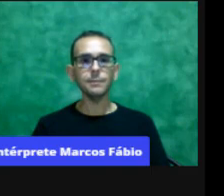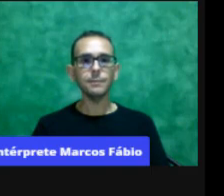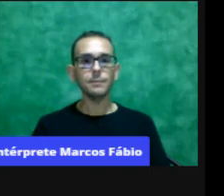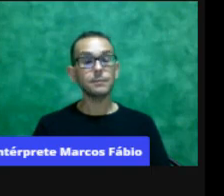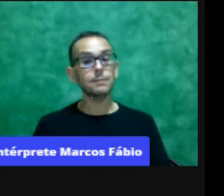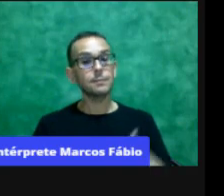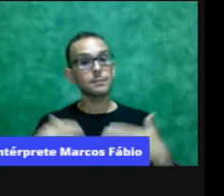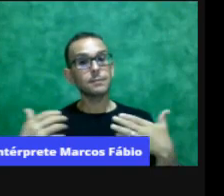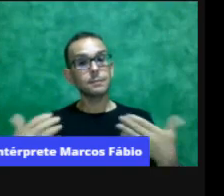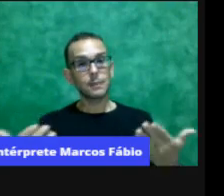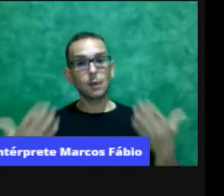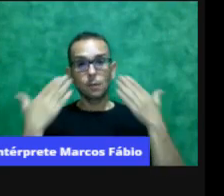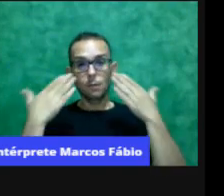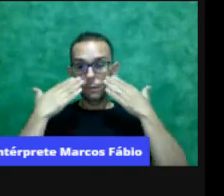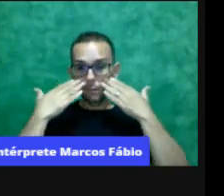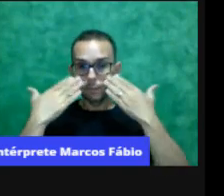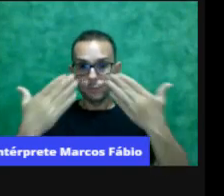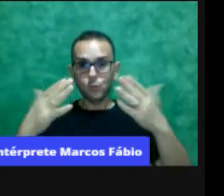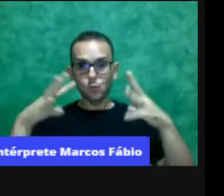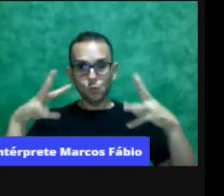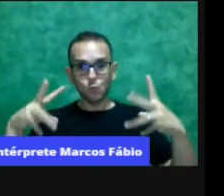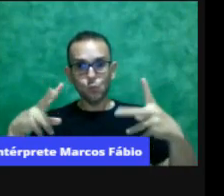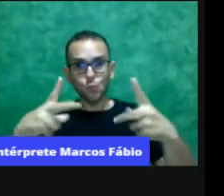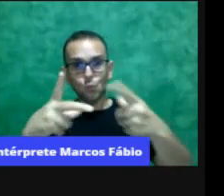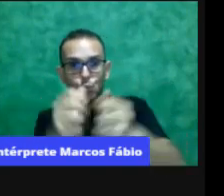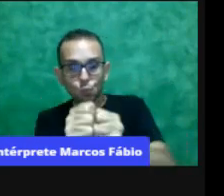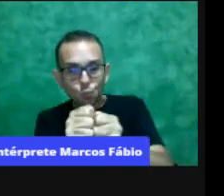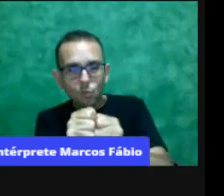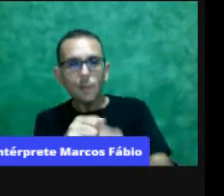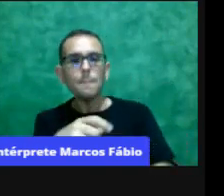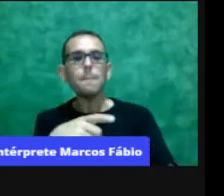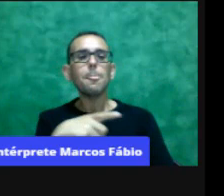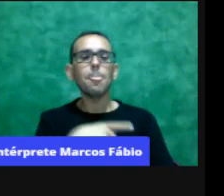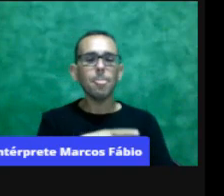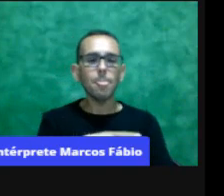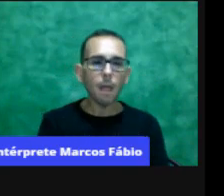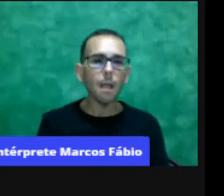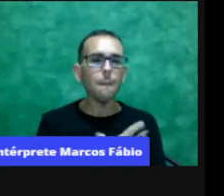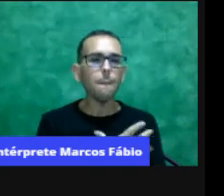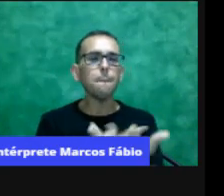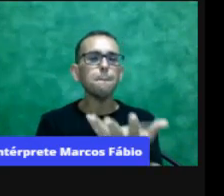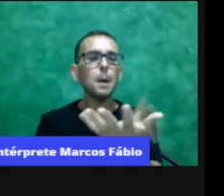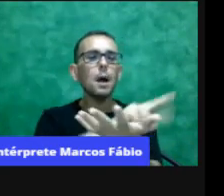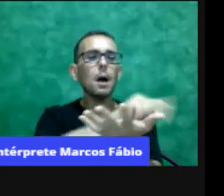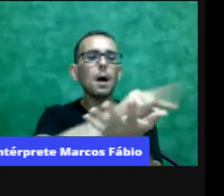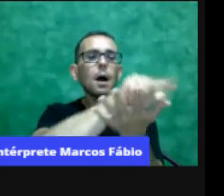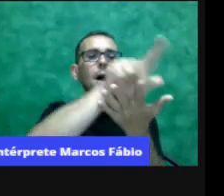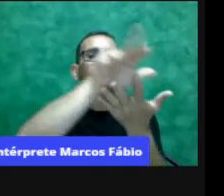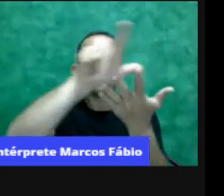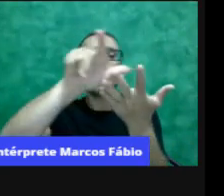Bom, diante disso tudo, a gente trouxe um monte de programas para produzir